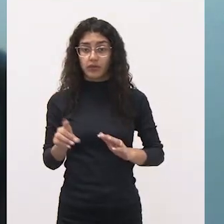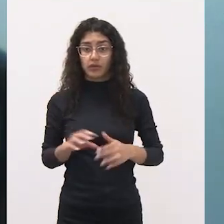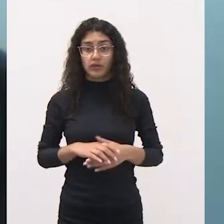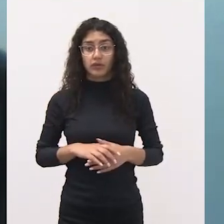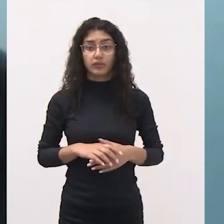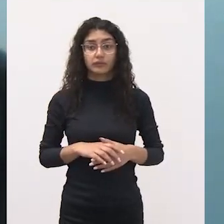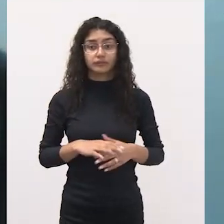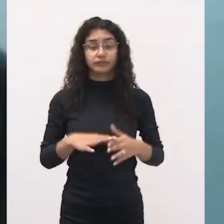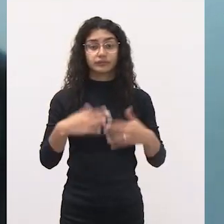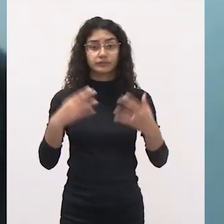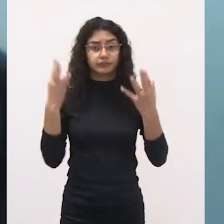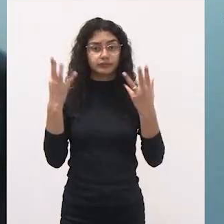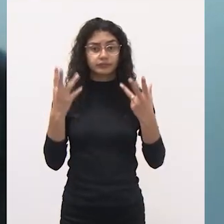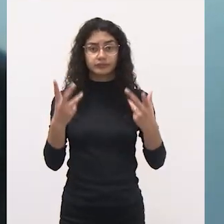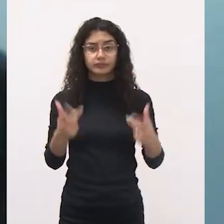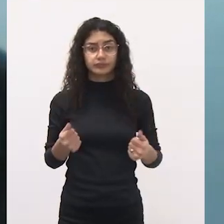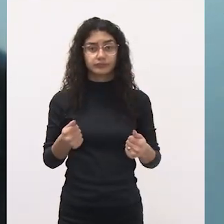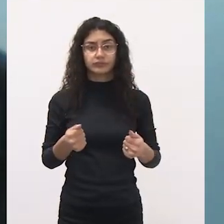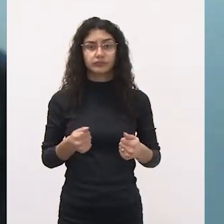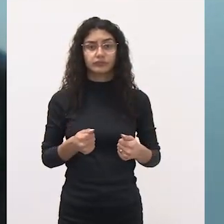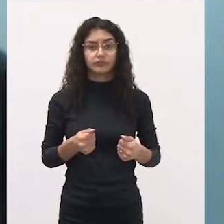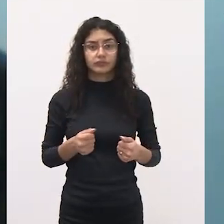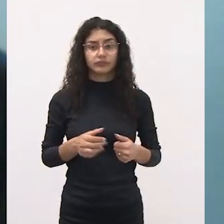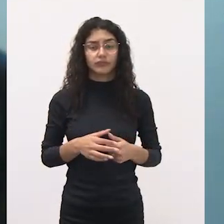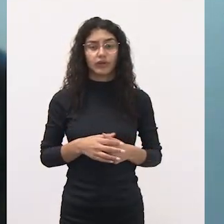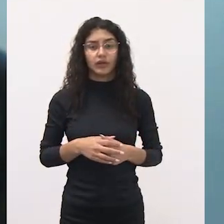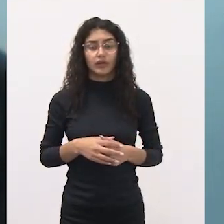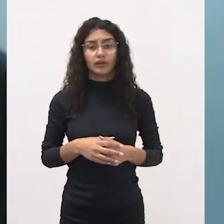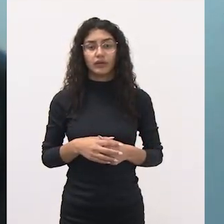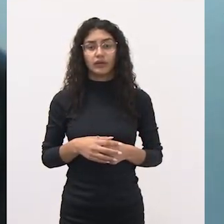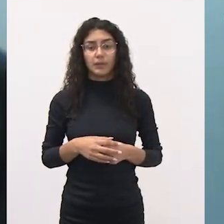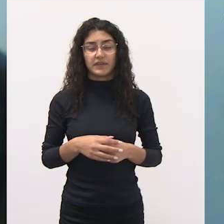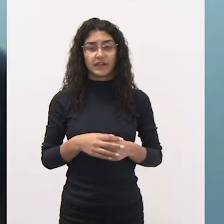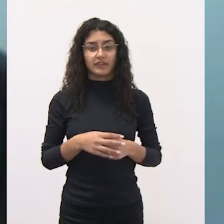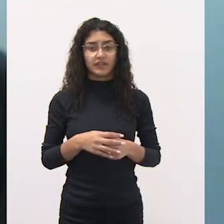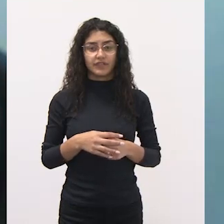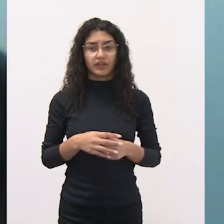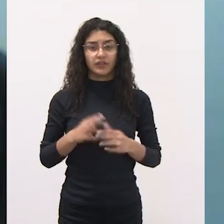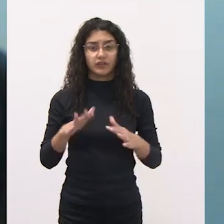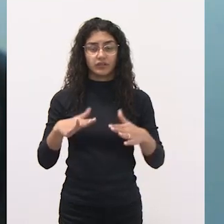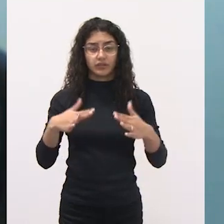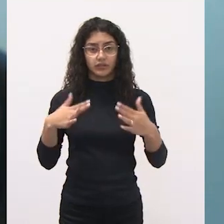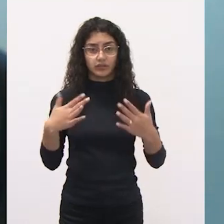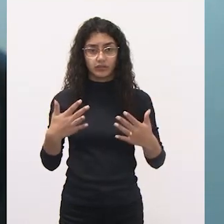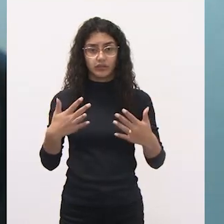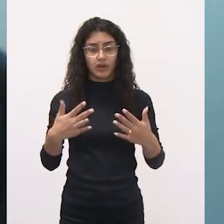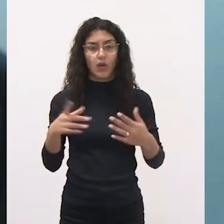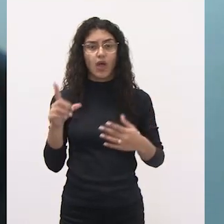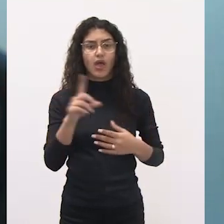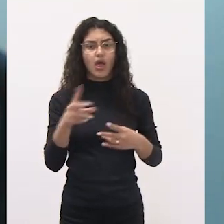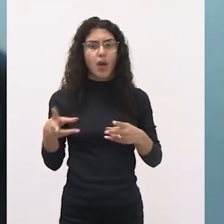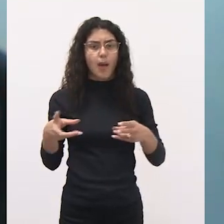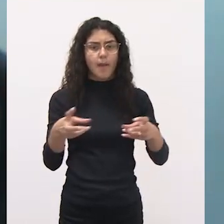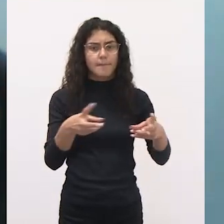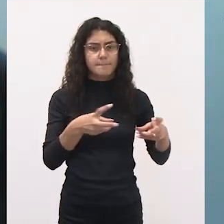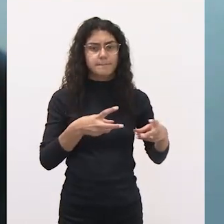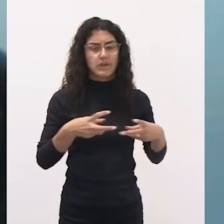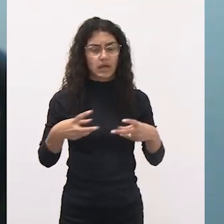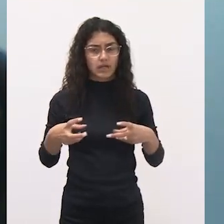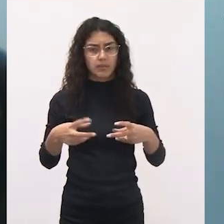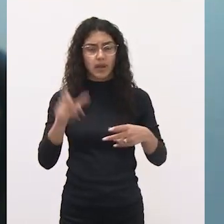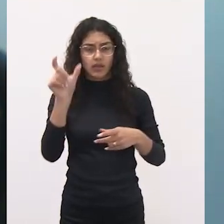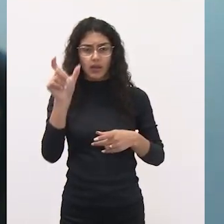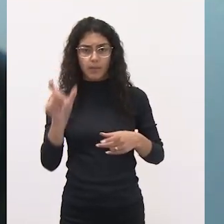a base dos direitos humanos. A base dos direitos humanos, que é você propiciar para essa